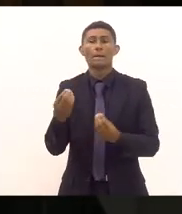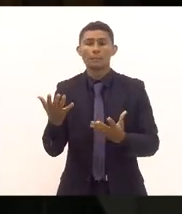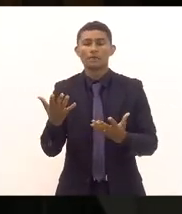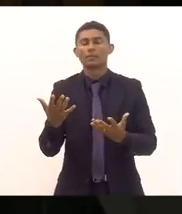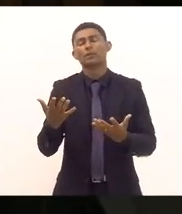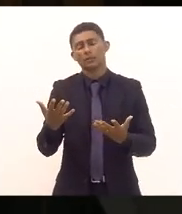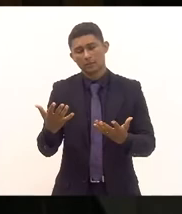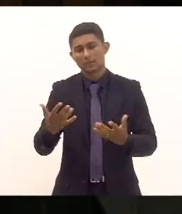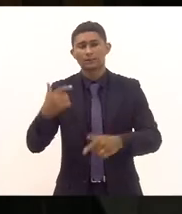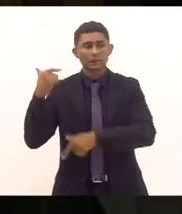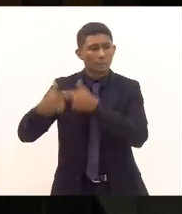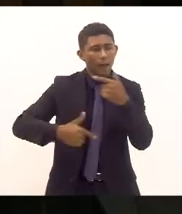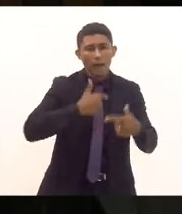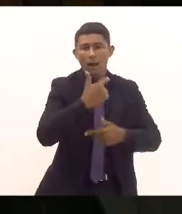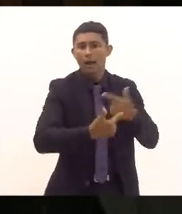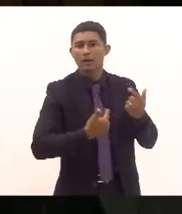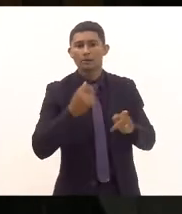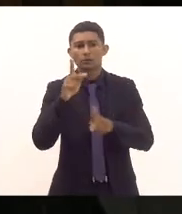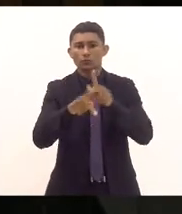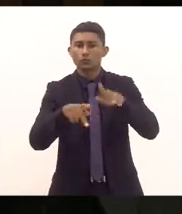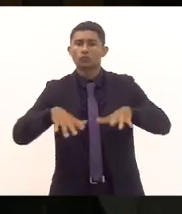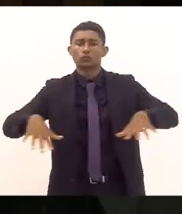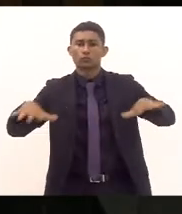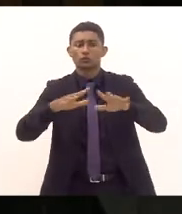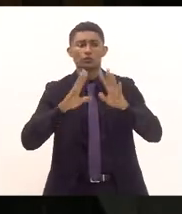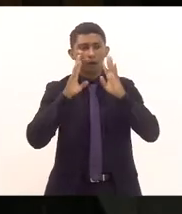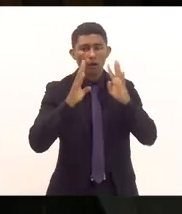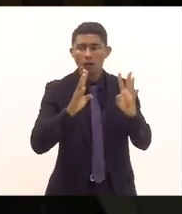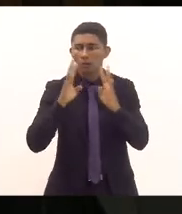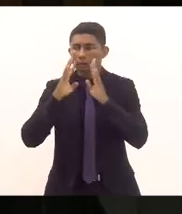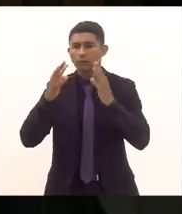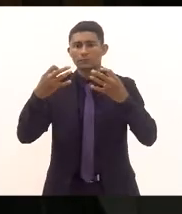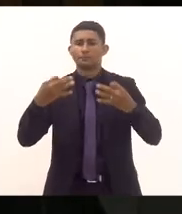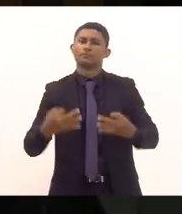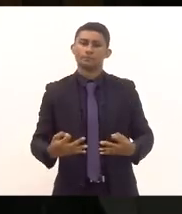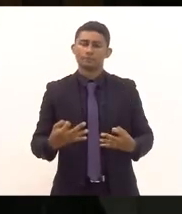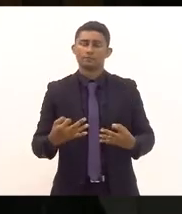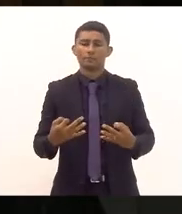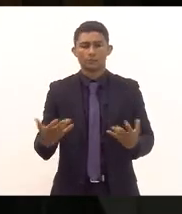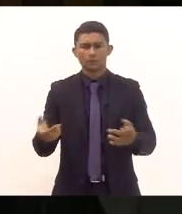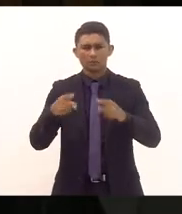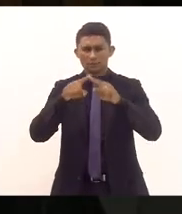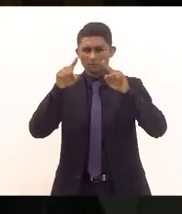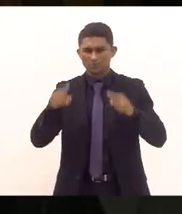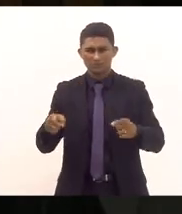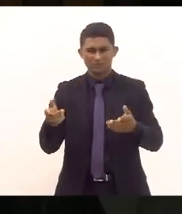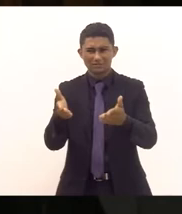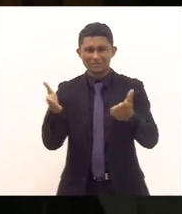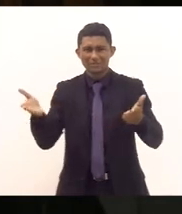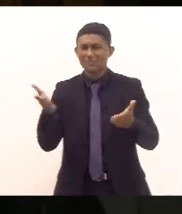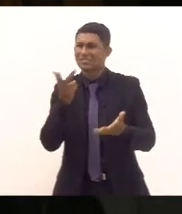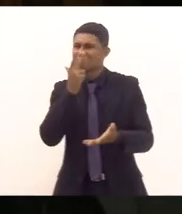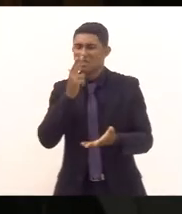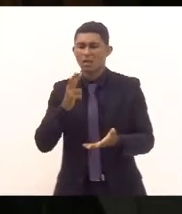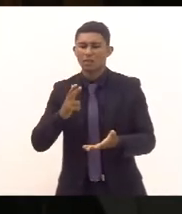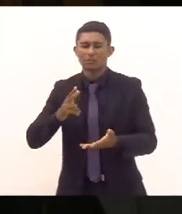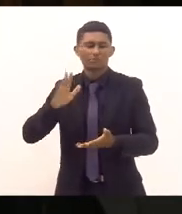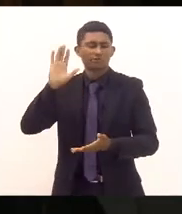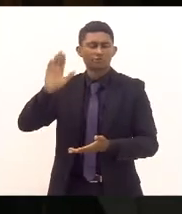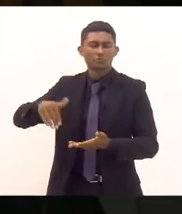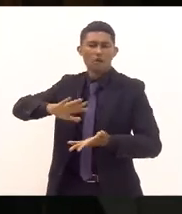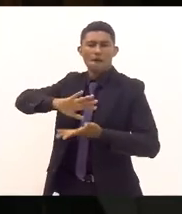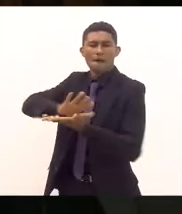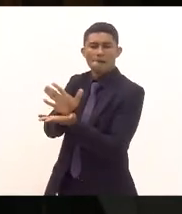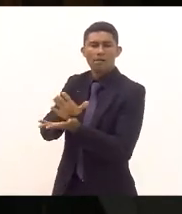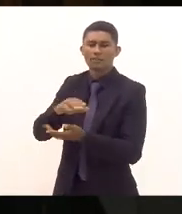não dá para o servidor ser tratado é uma lógica perversa de maus-tratos de